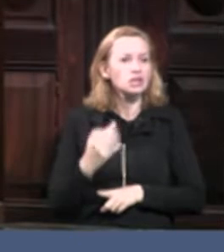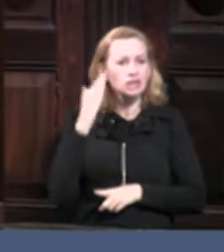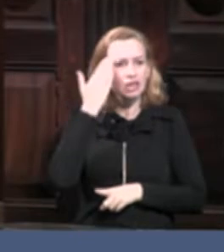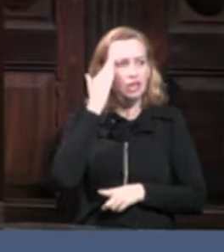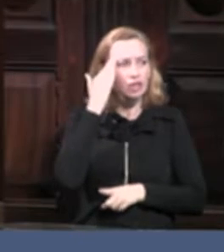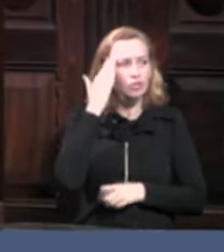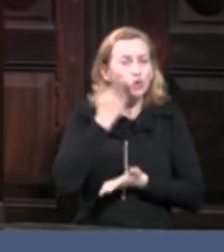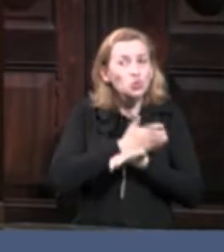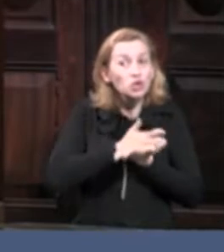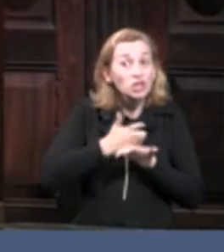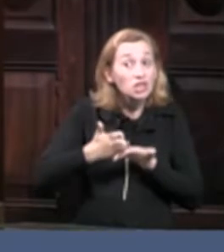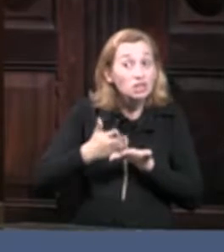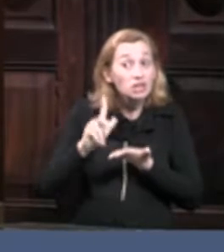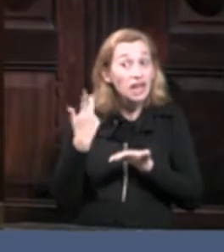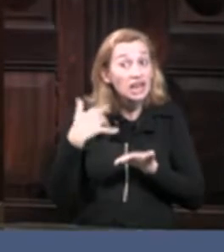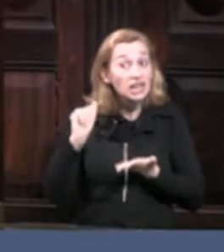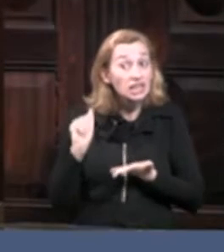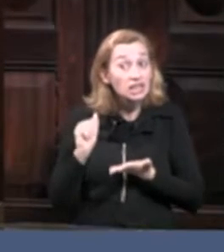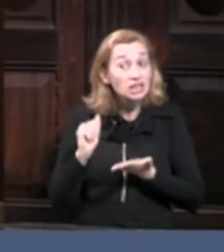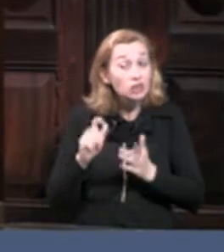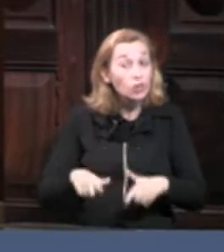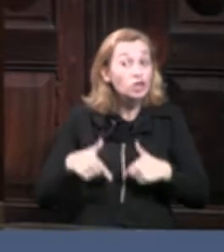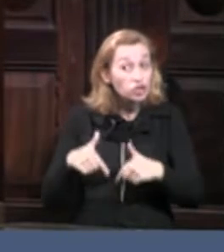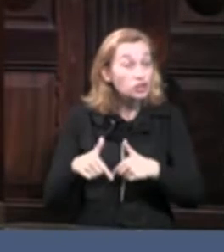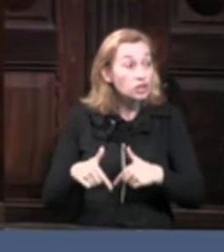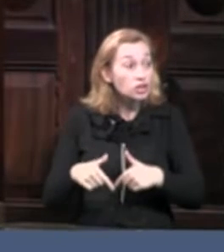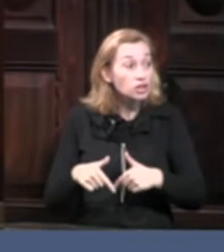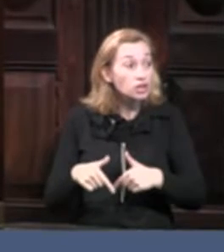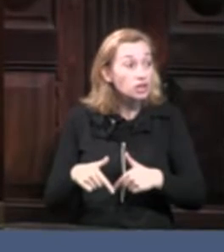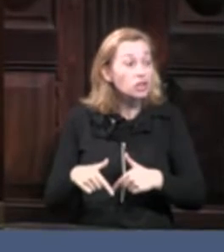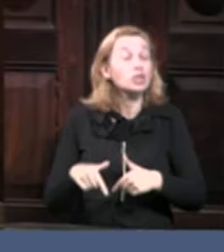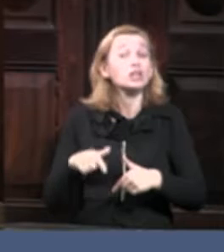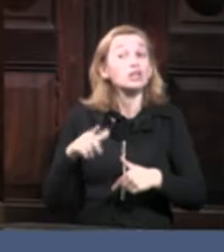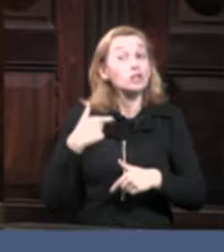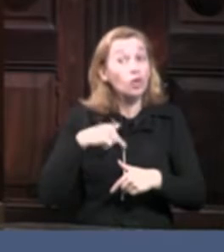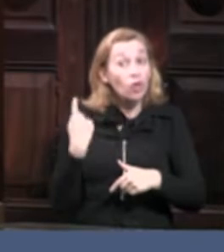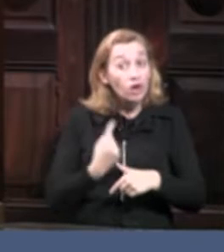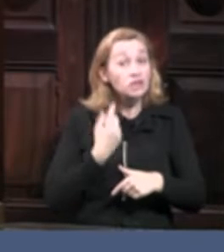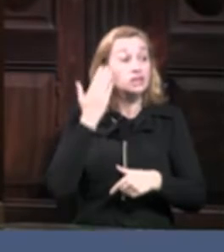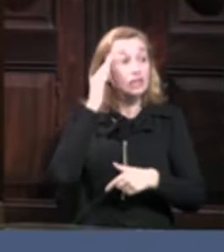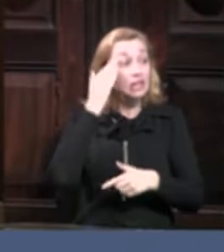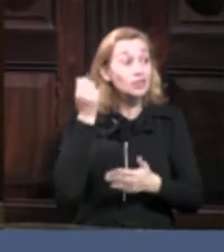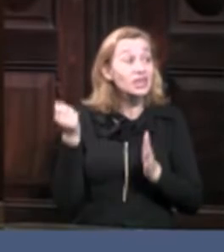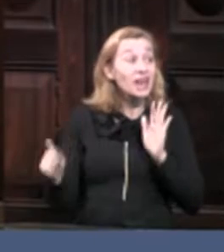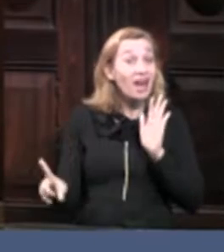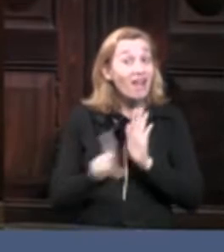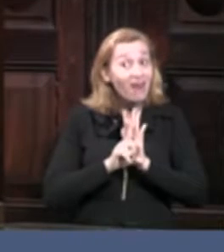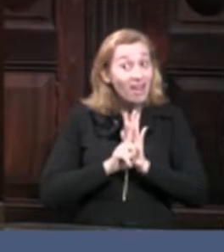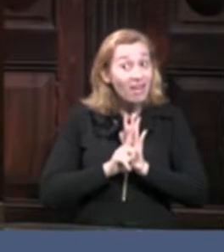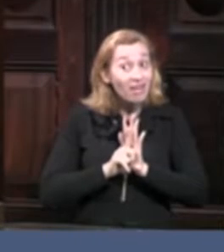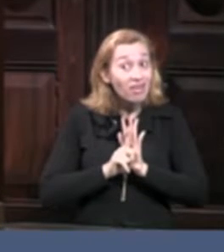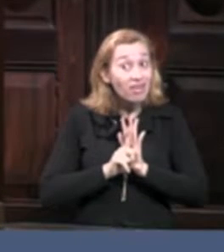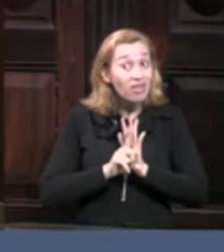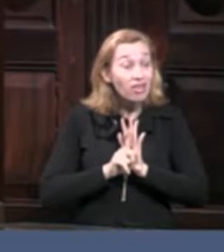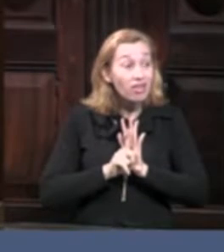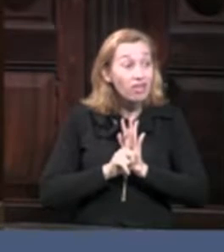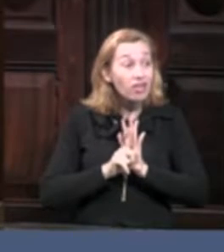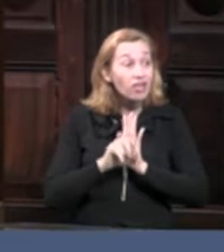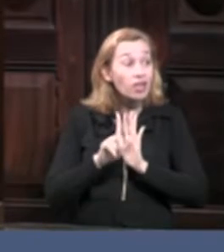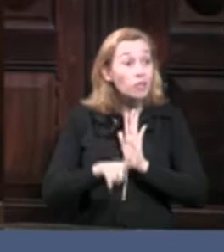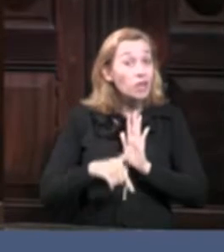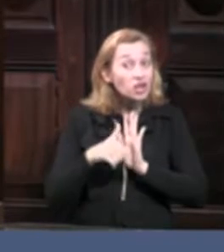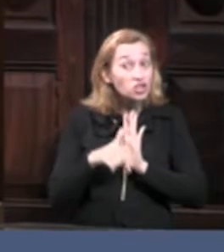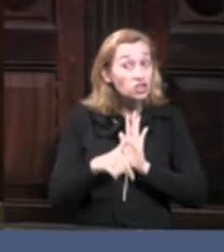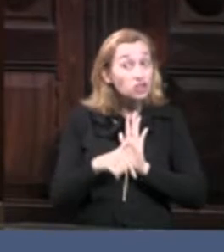linha, obviamente, demanda um planejamento. Mas a gente entende que a lei é imperativa, no